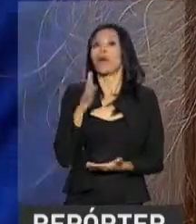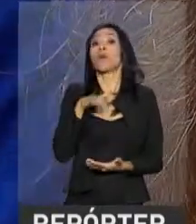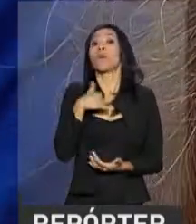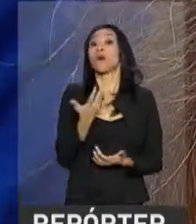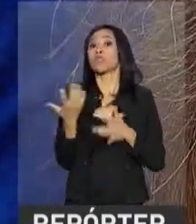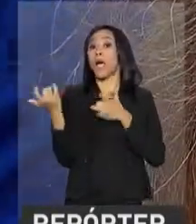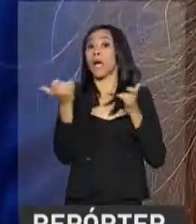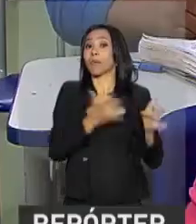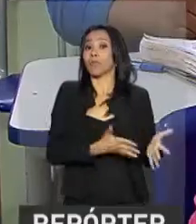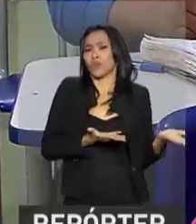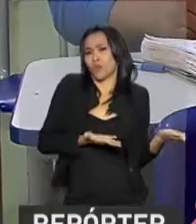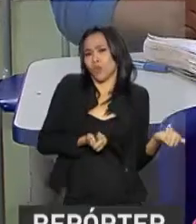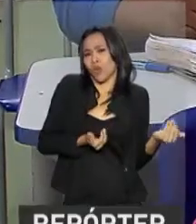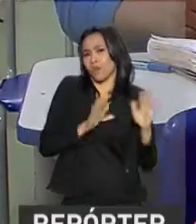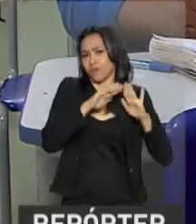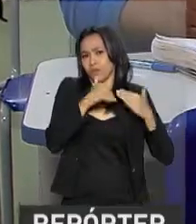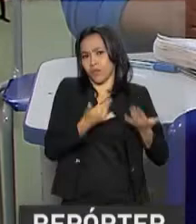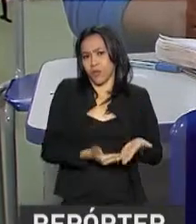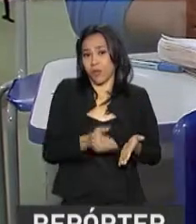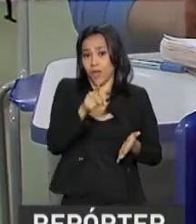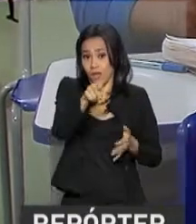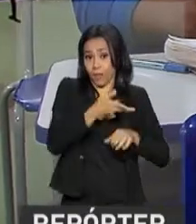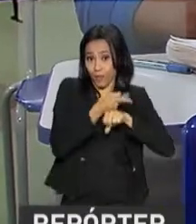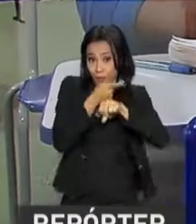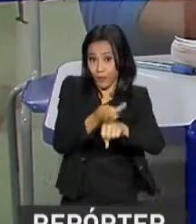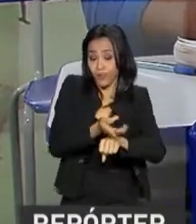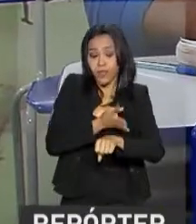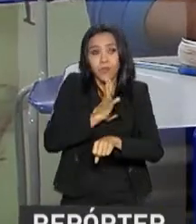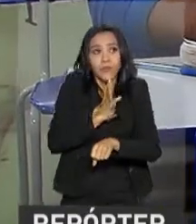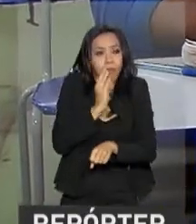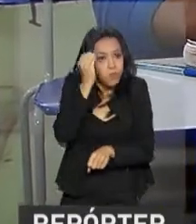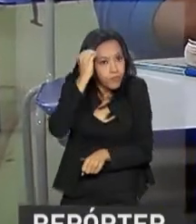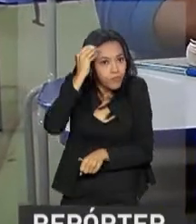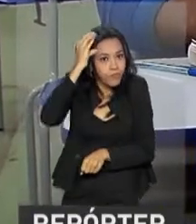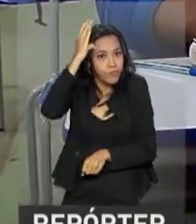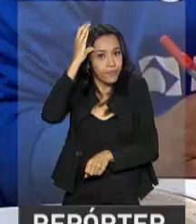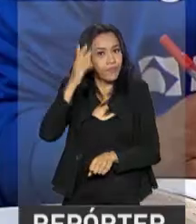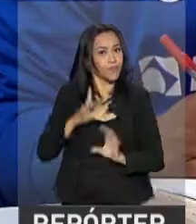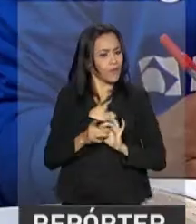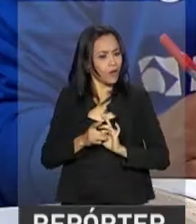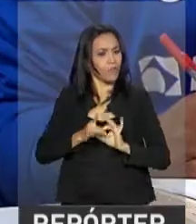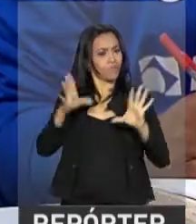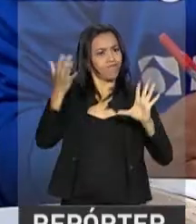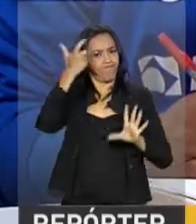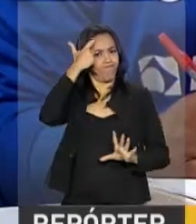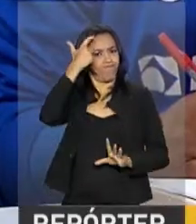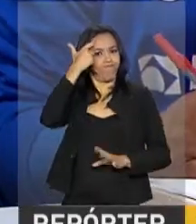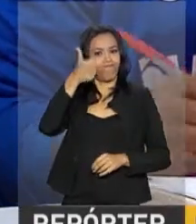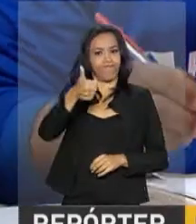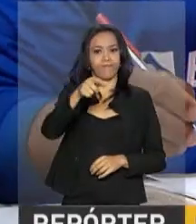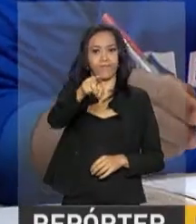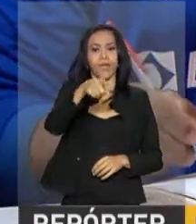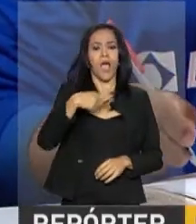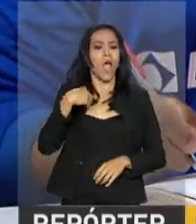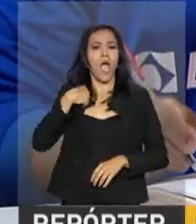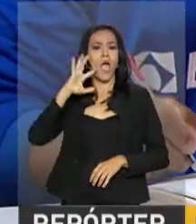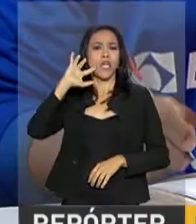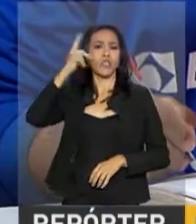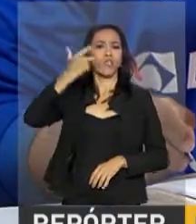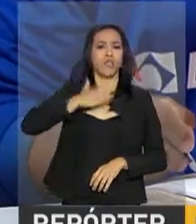ainda jovem ela diz que busca conhecimento e independência assim resolver as minhas próprias coisas